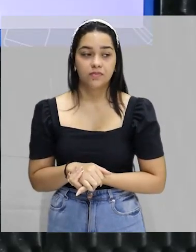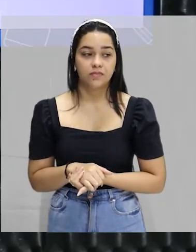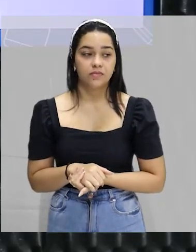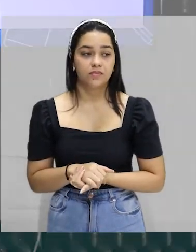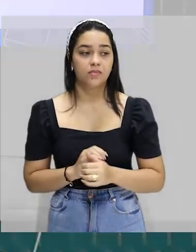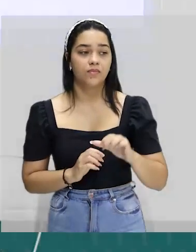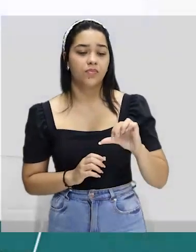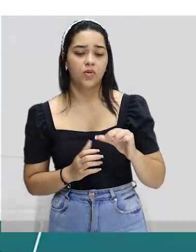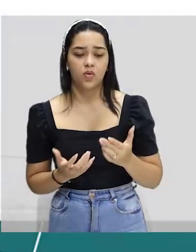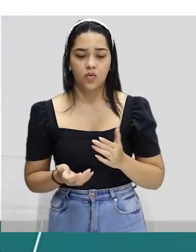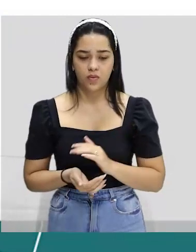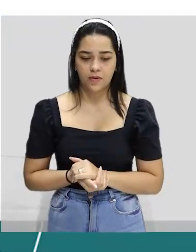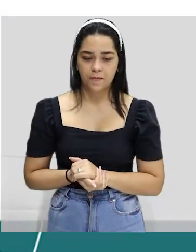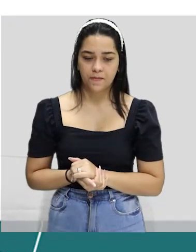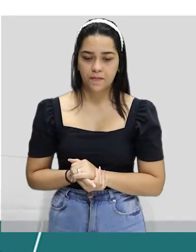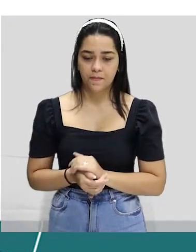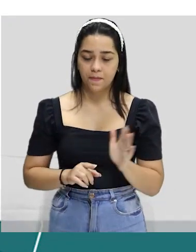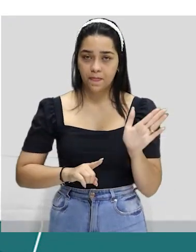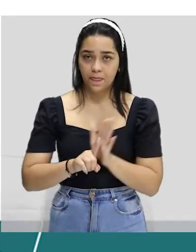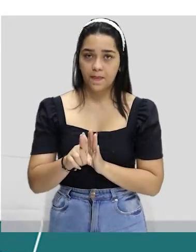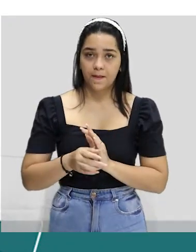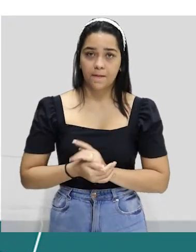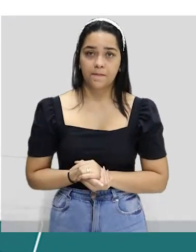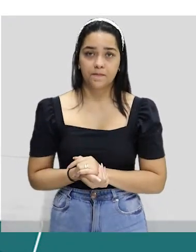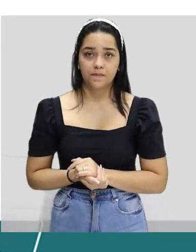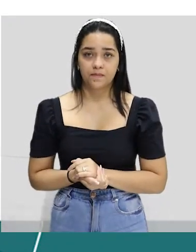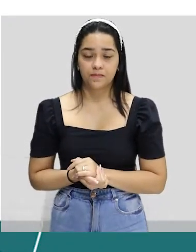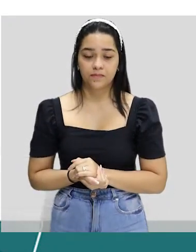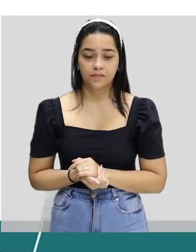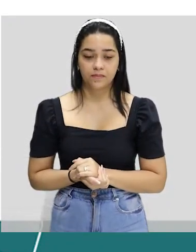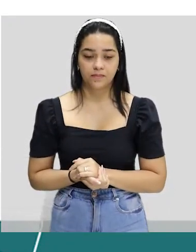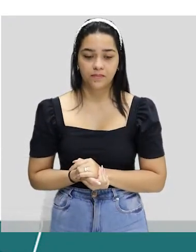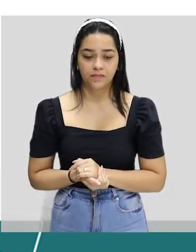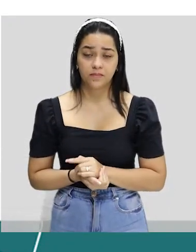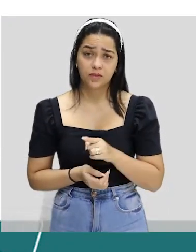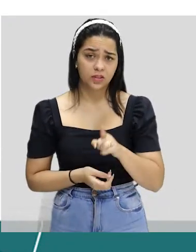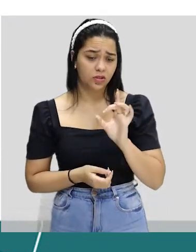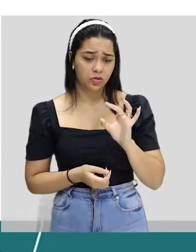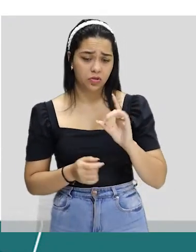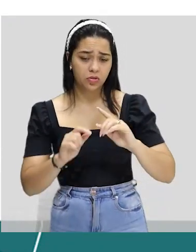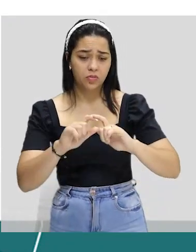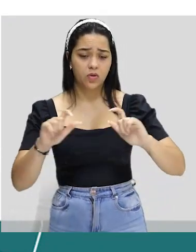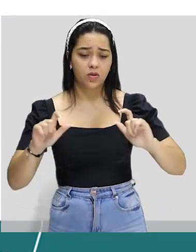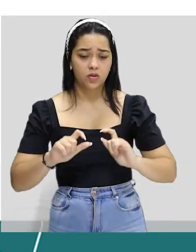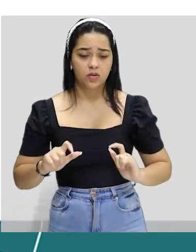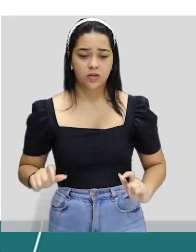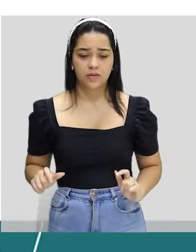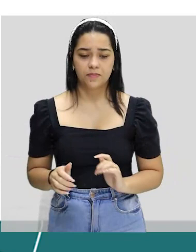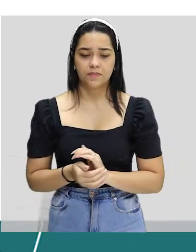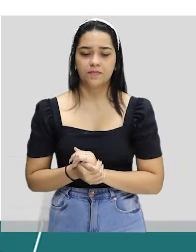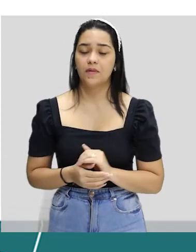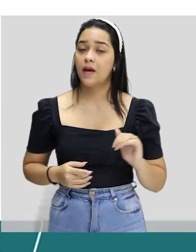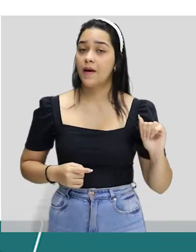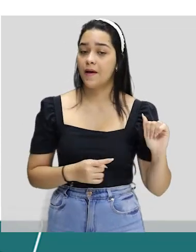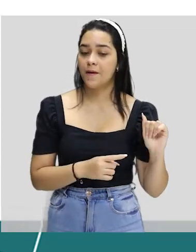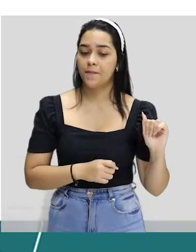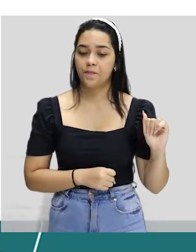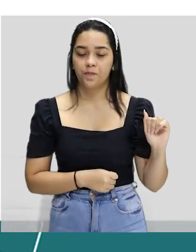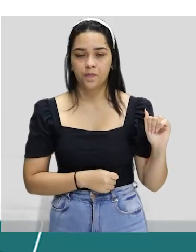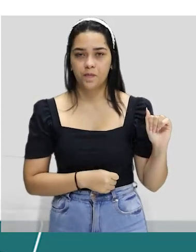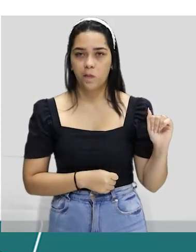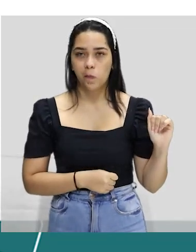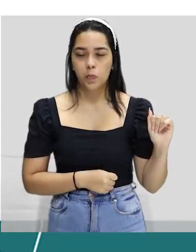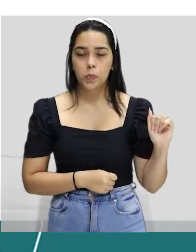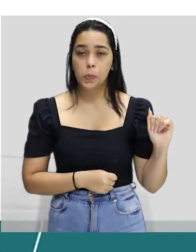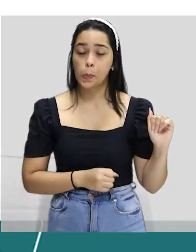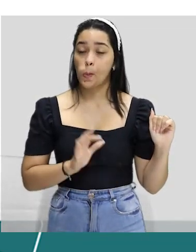Nona questão. Destaque de cada oração o sujeito e o agente da passiva. Você vai só destacar. Os direitos foram reivindicados pelos